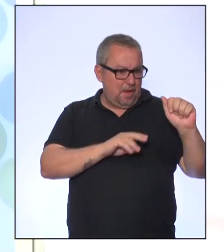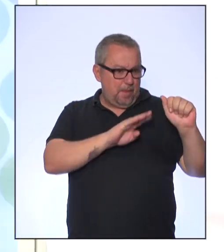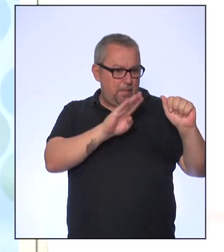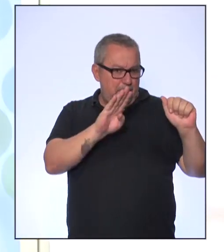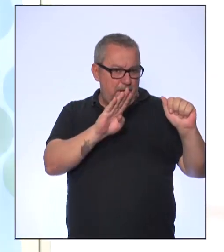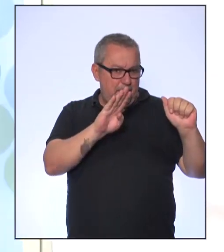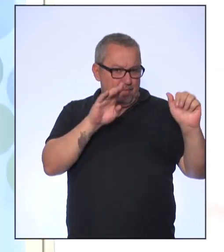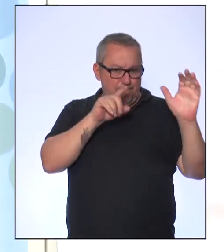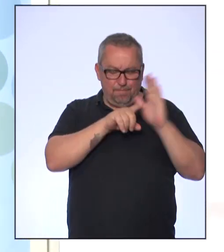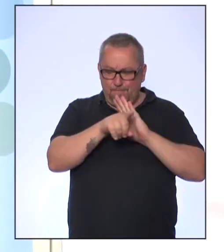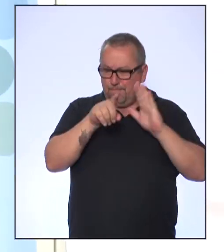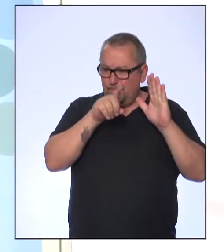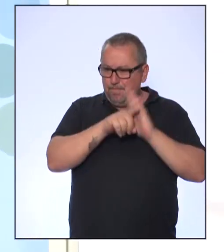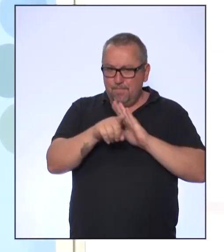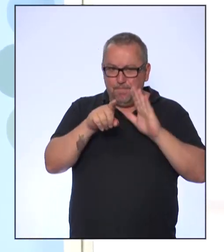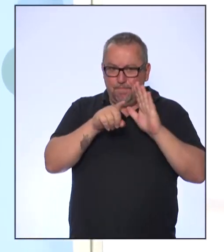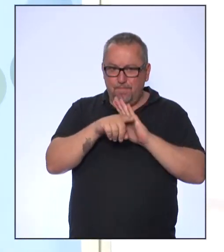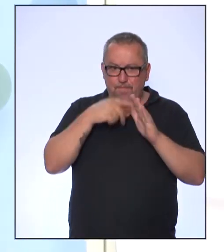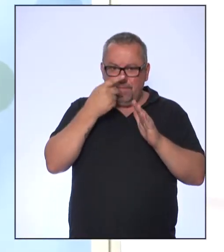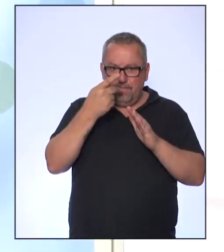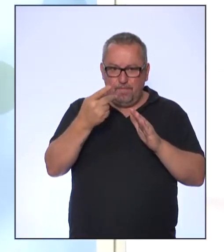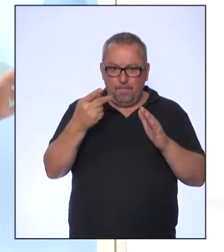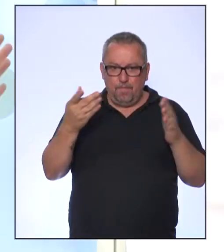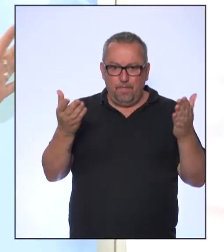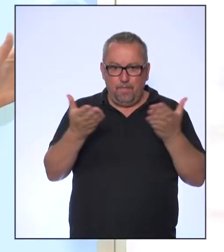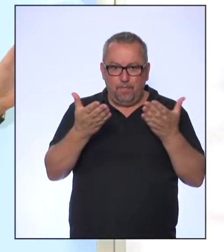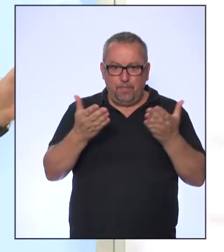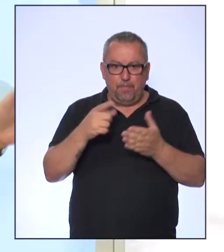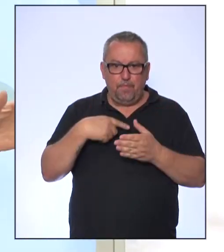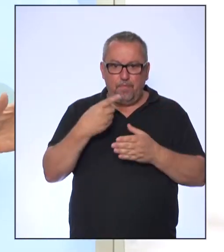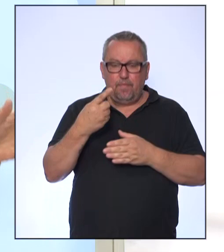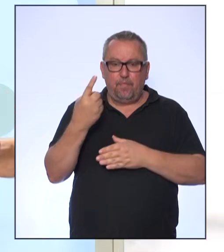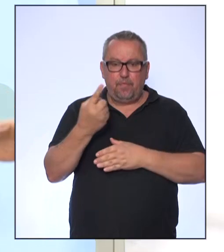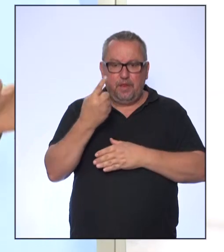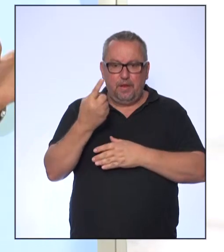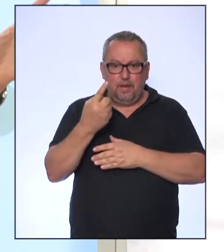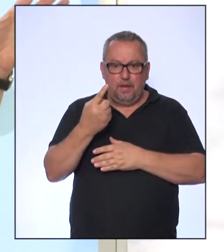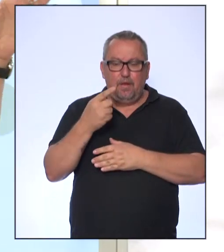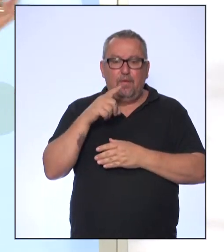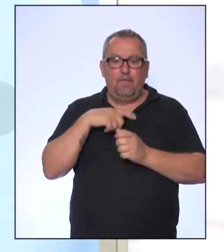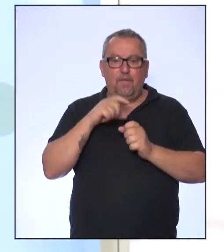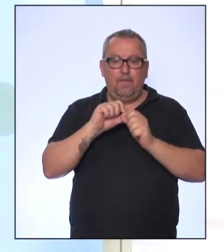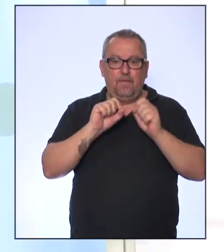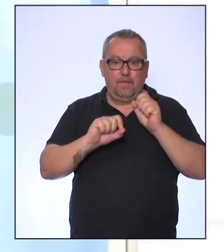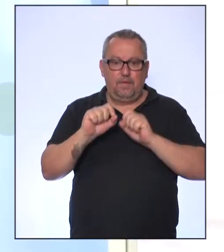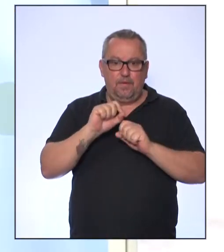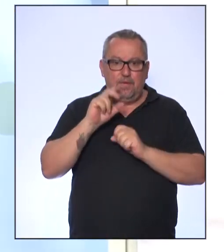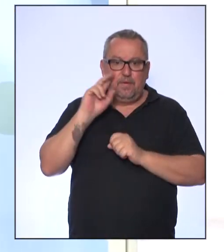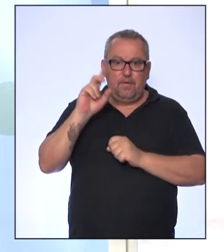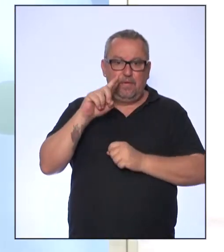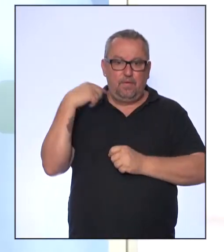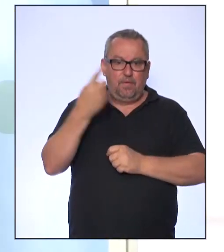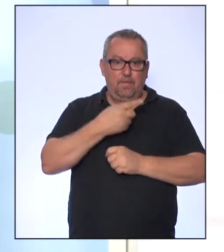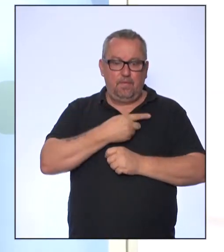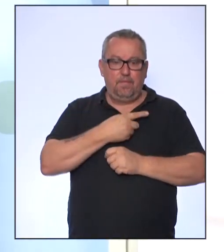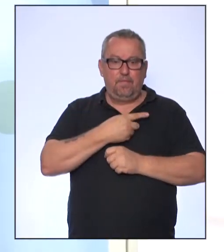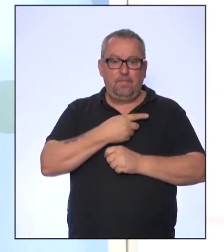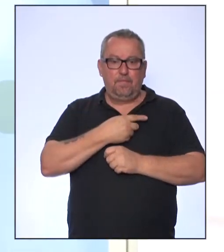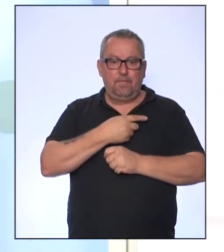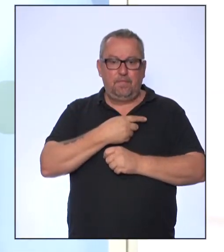Vou perguntando, eu vou falando com vocês durante. Não vamos deixar vocês sozinhos agora. Vocês vão escutando a gente e nós